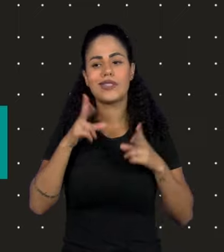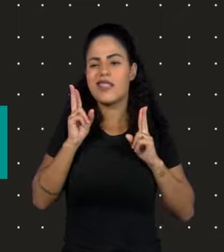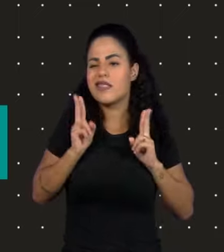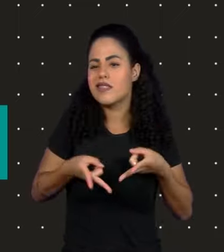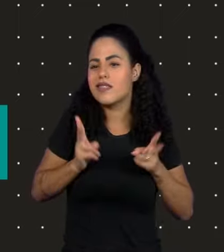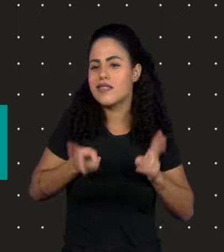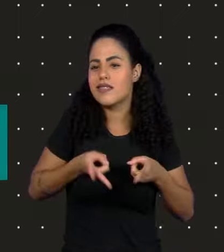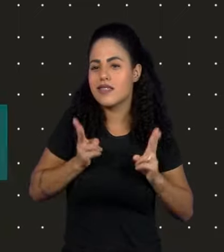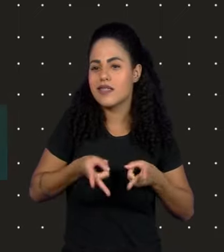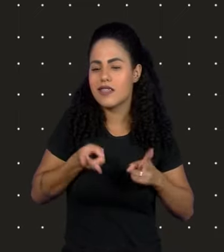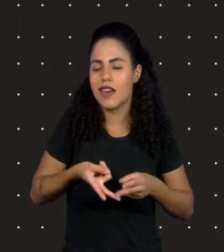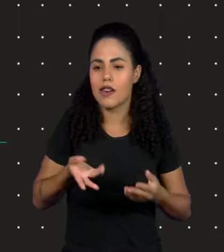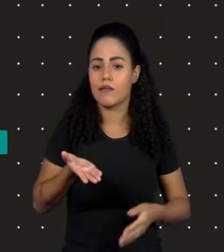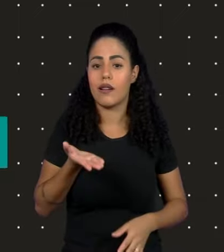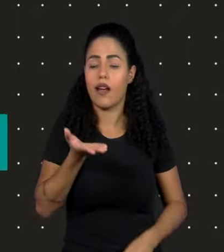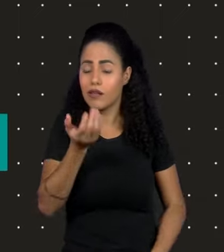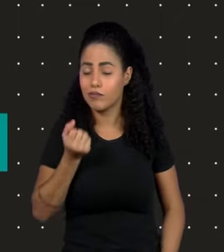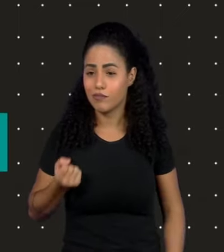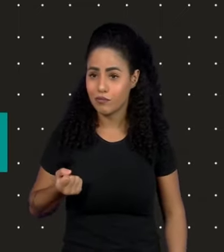paravam ali